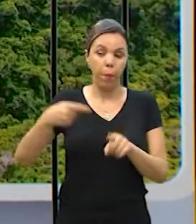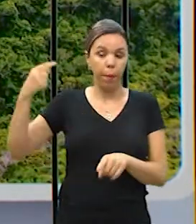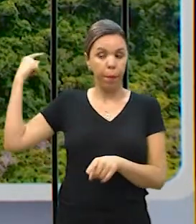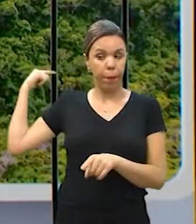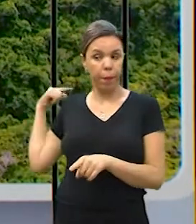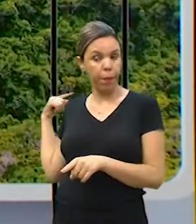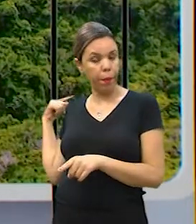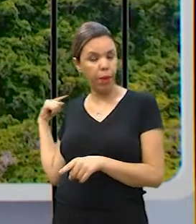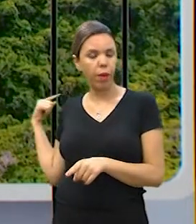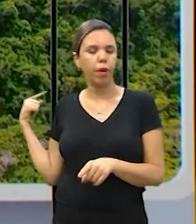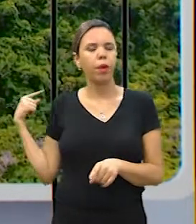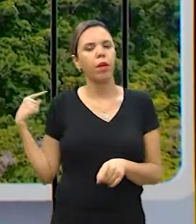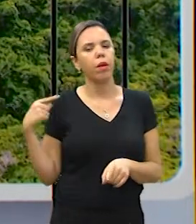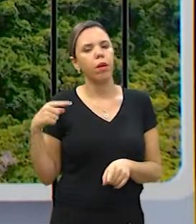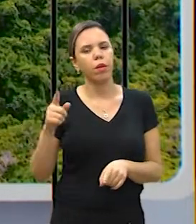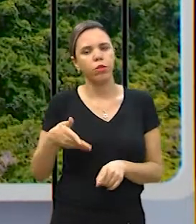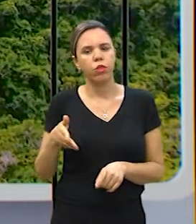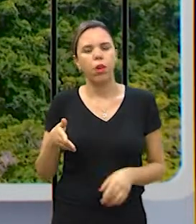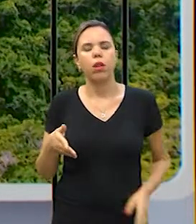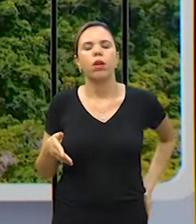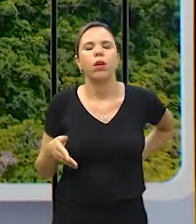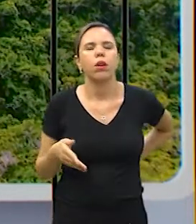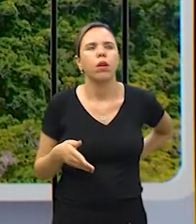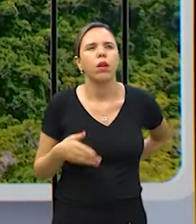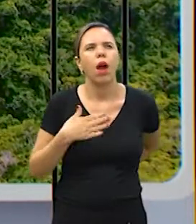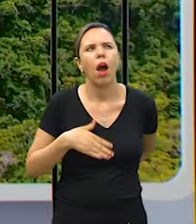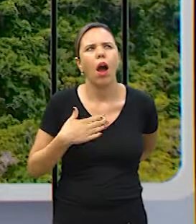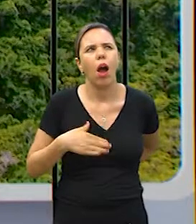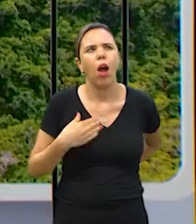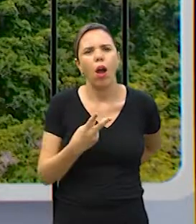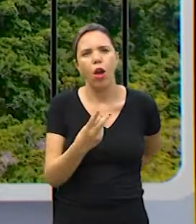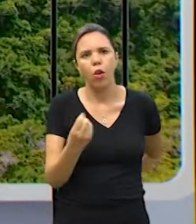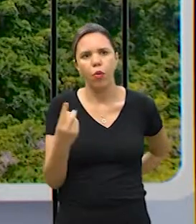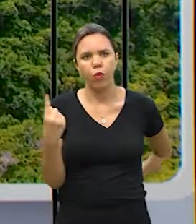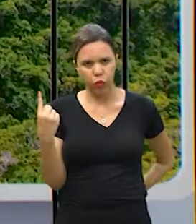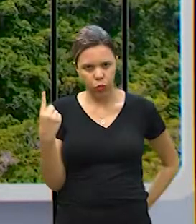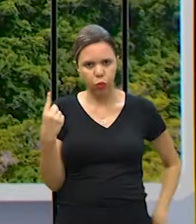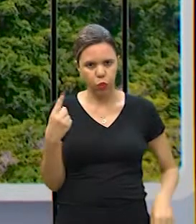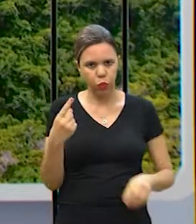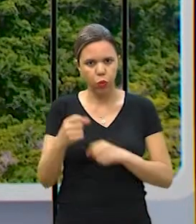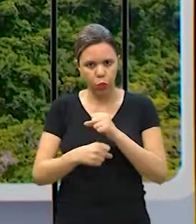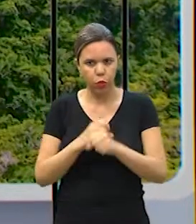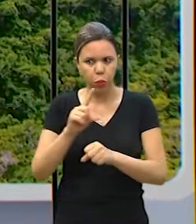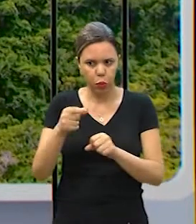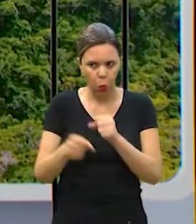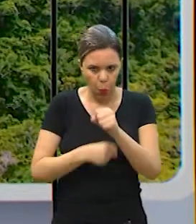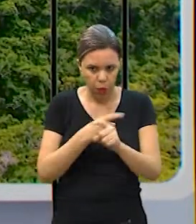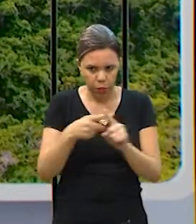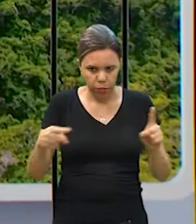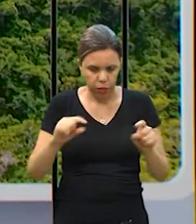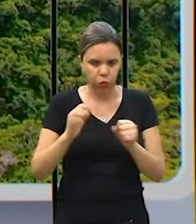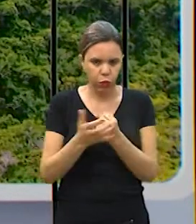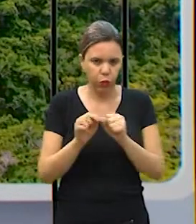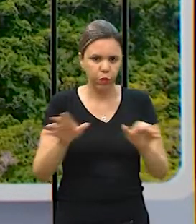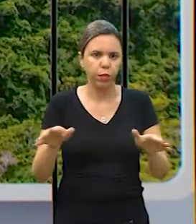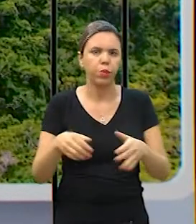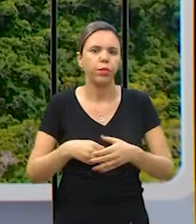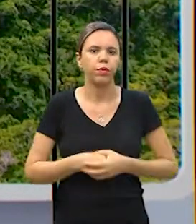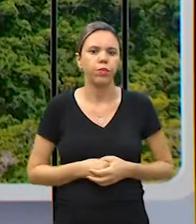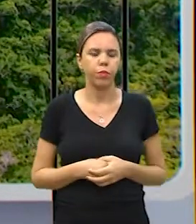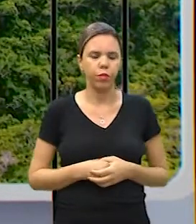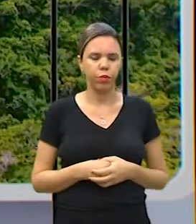mês atrás, isso, ou seja, já agosto de 2021, depois de 1 ano e meio de